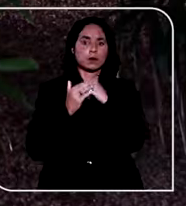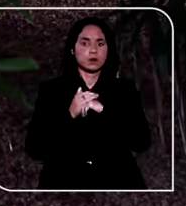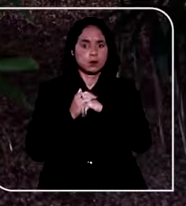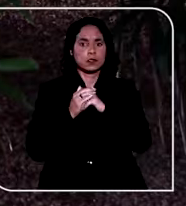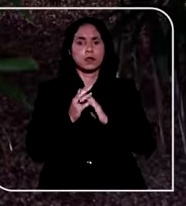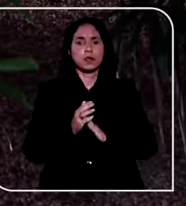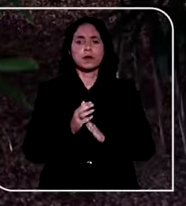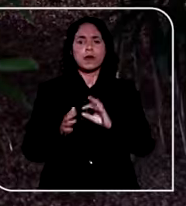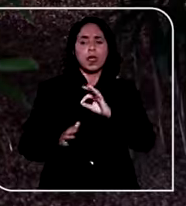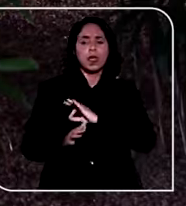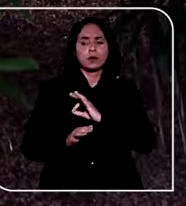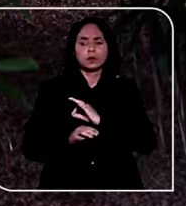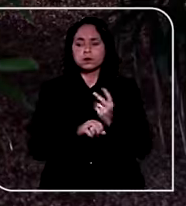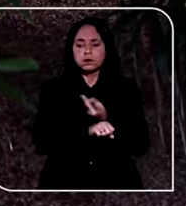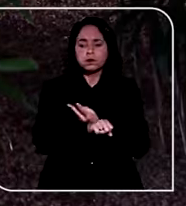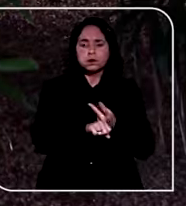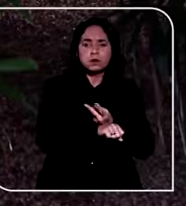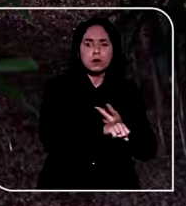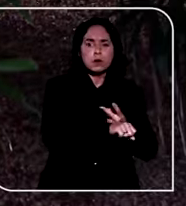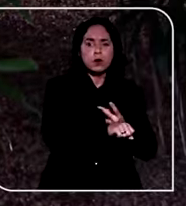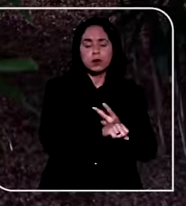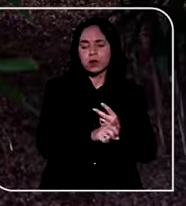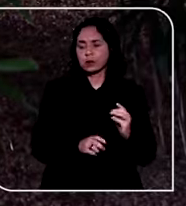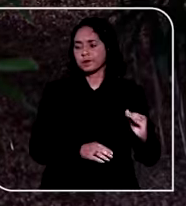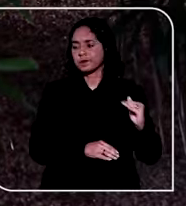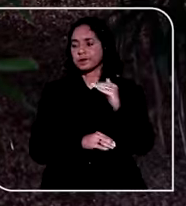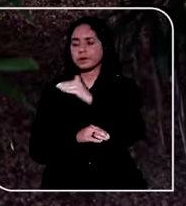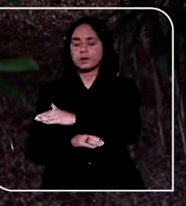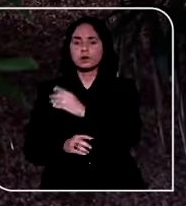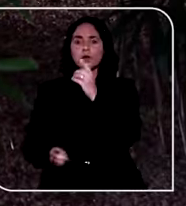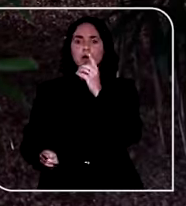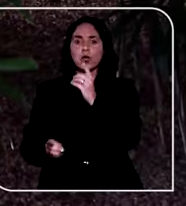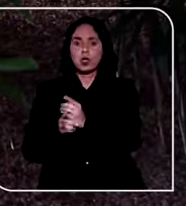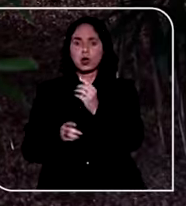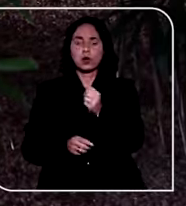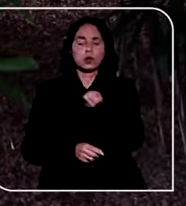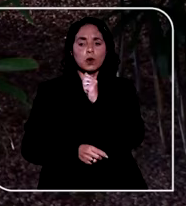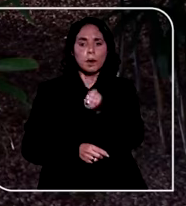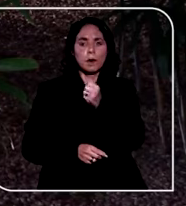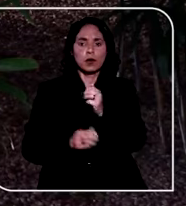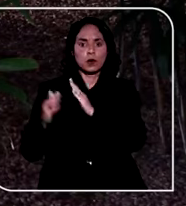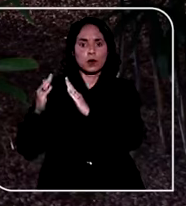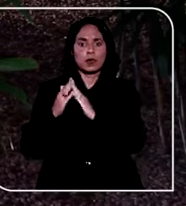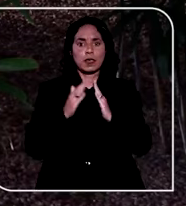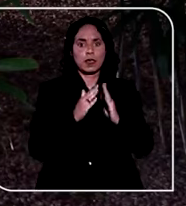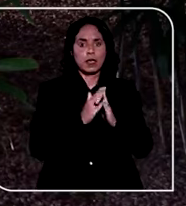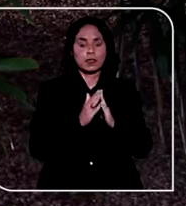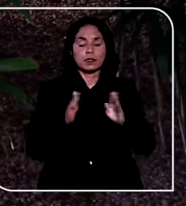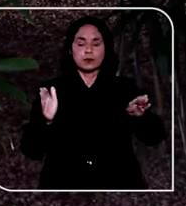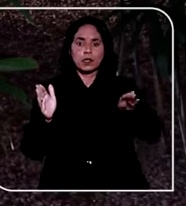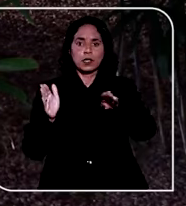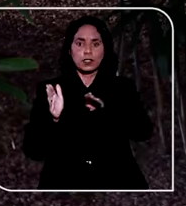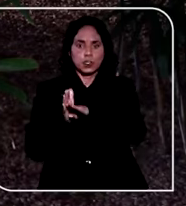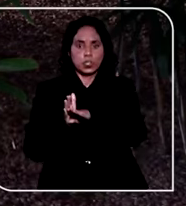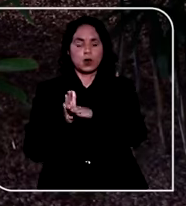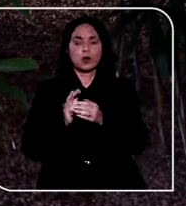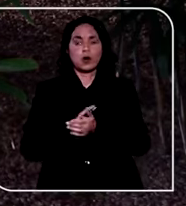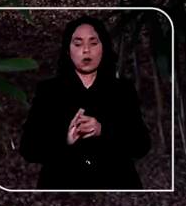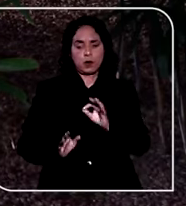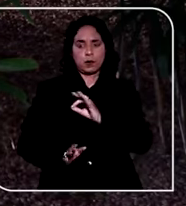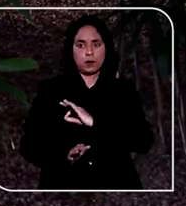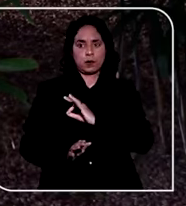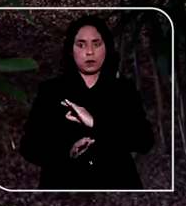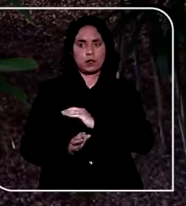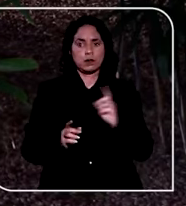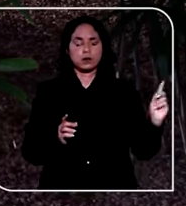Polícia foi até o local após receber a denúncia de que um homem estaria cultivando maconha no quintal ao chegar na residência os policiais foram